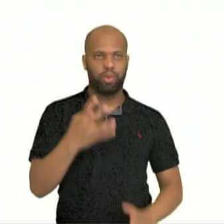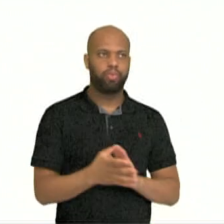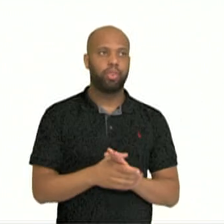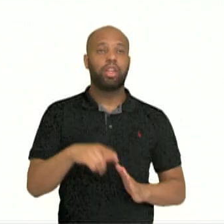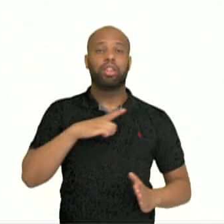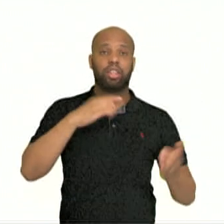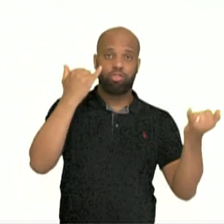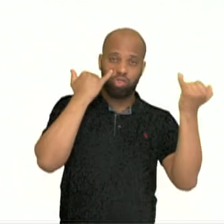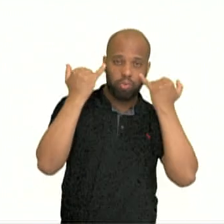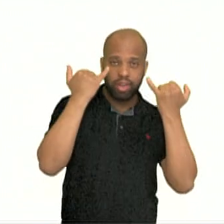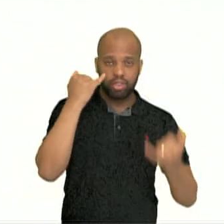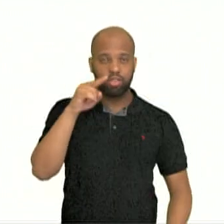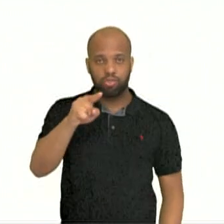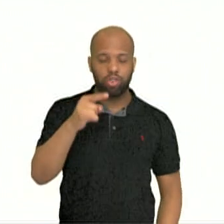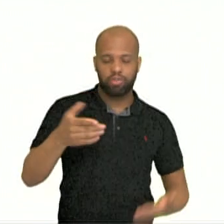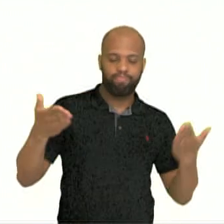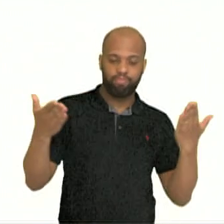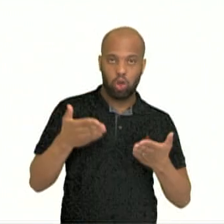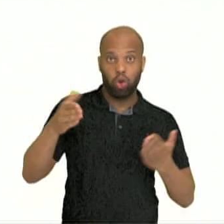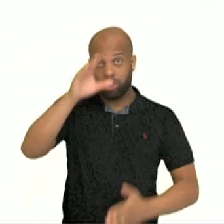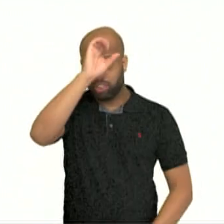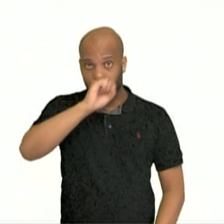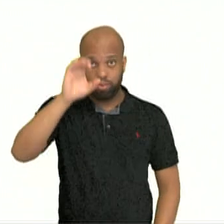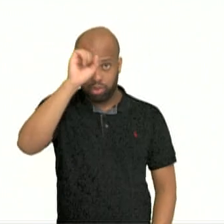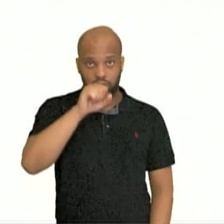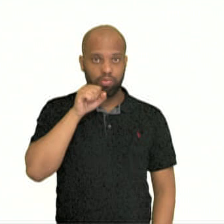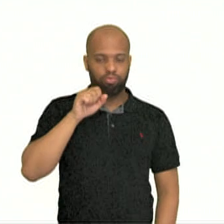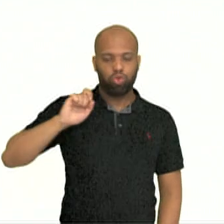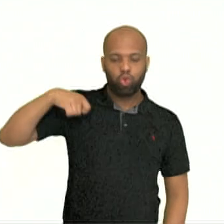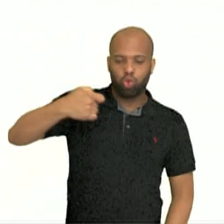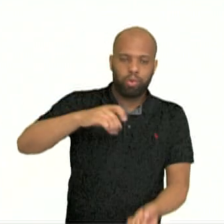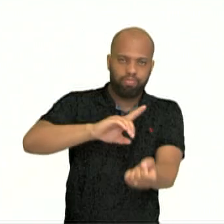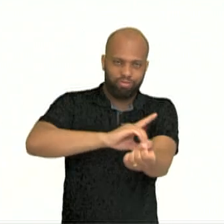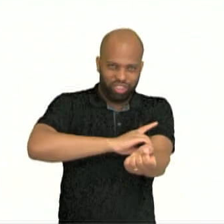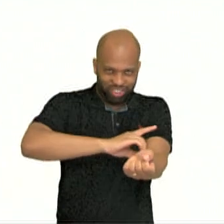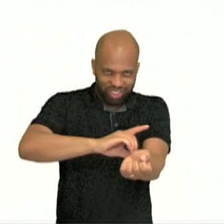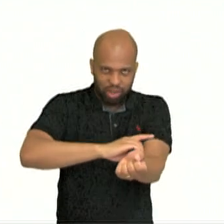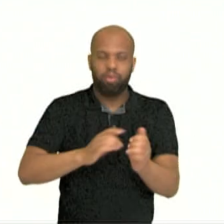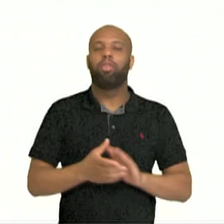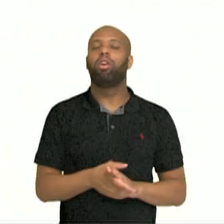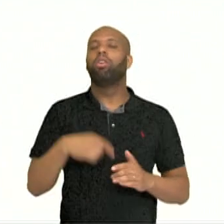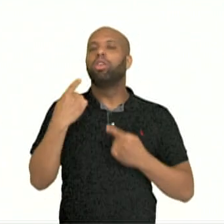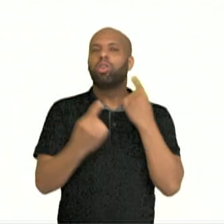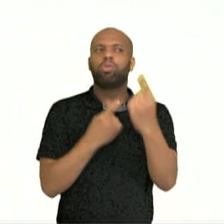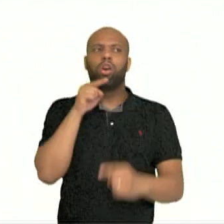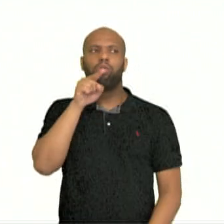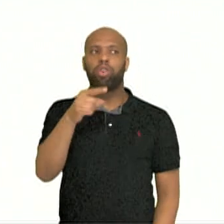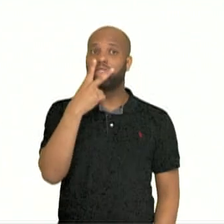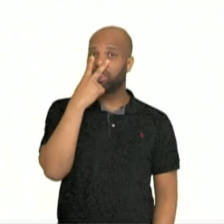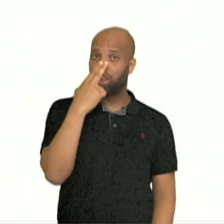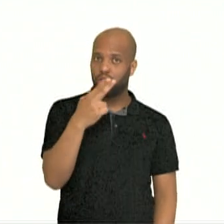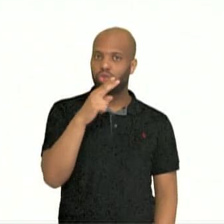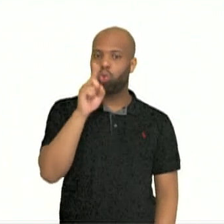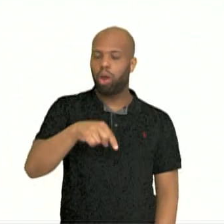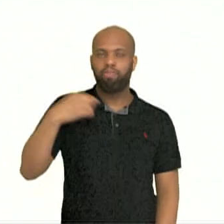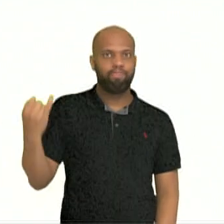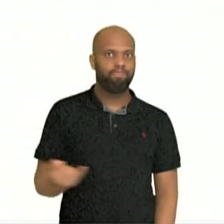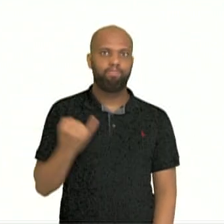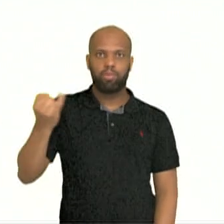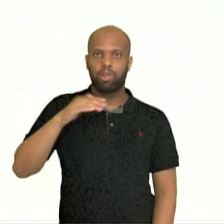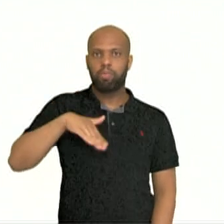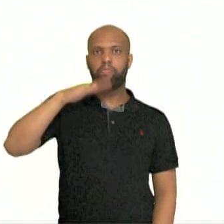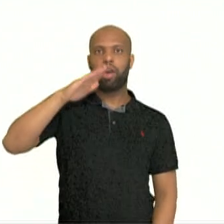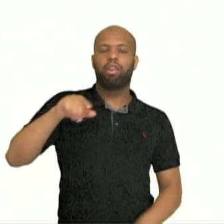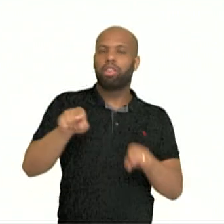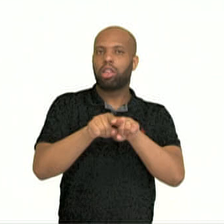Das informações que você recebeu acerca da diabetes, qual você achou mais importante e